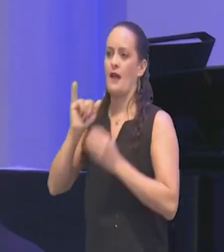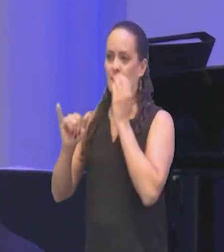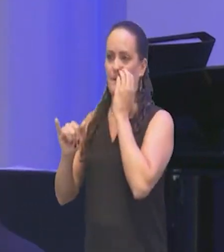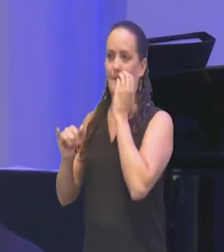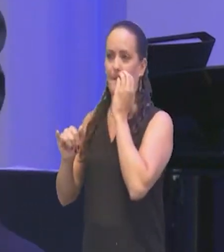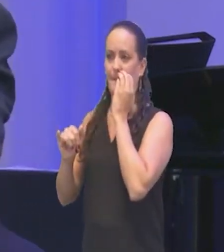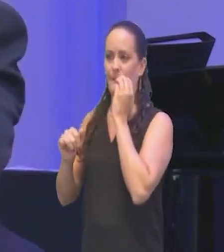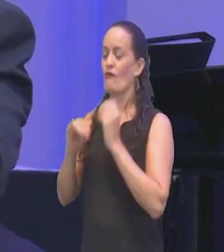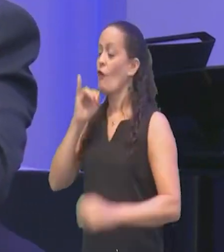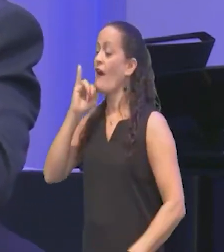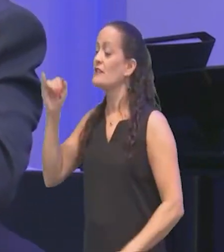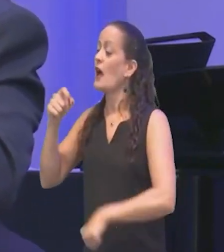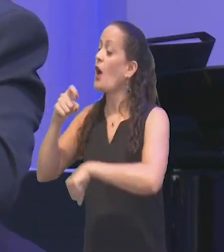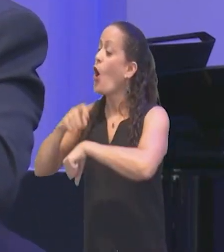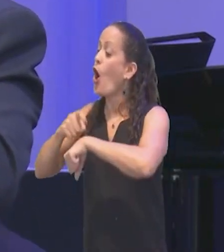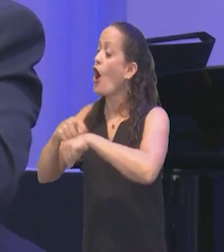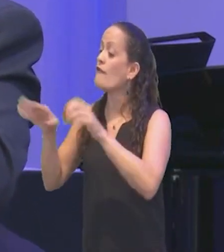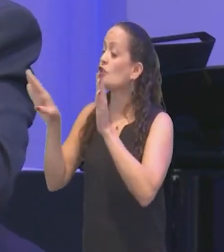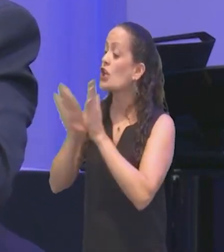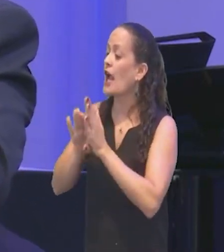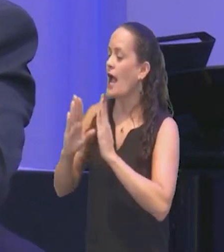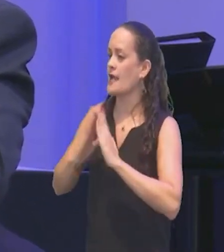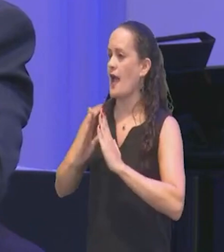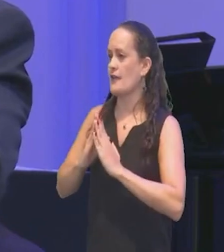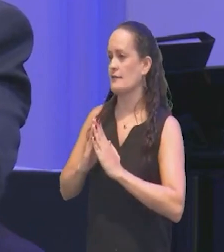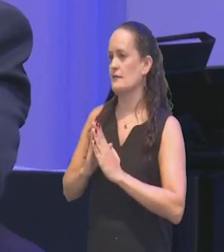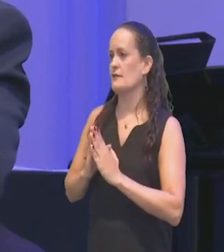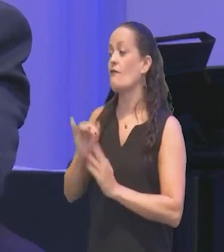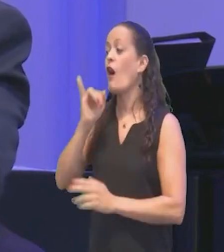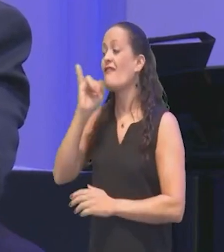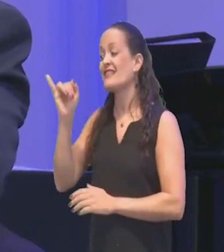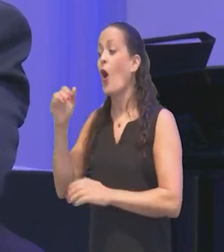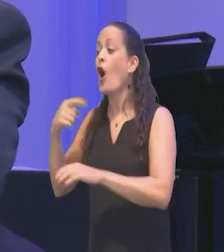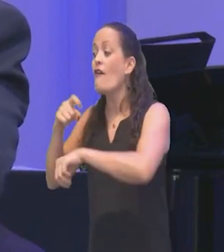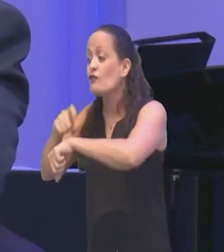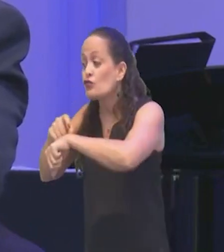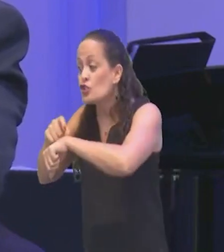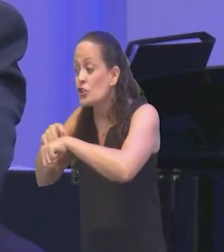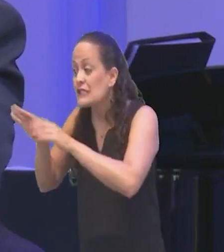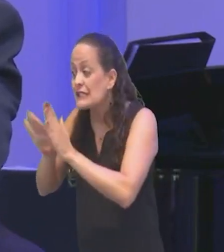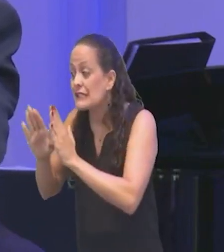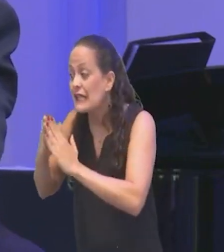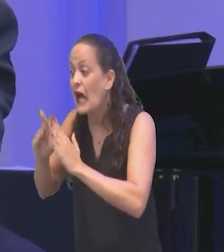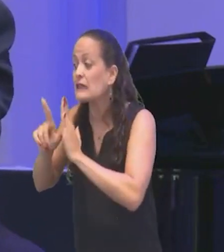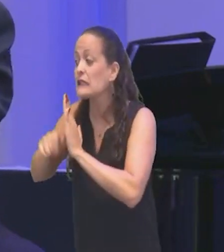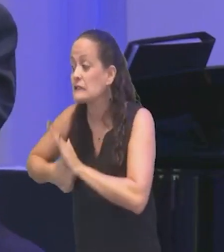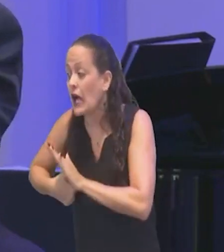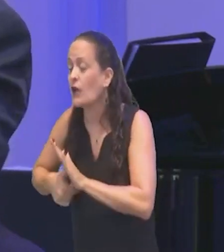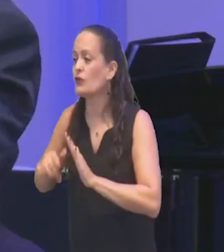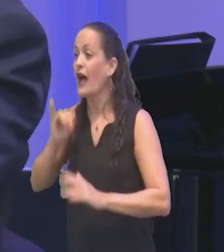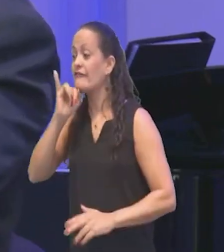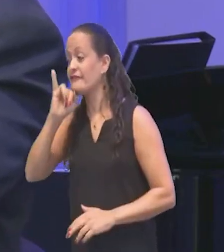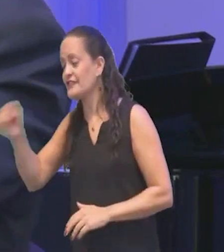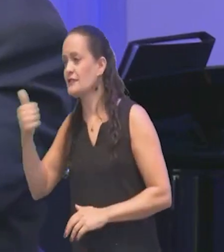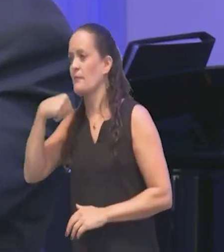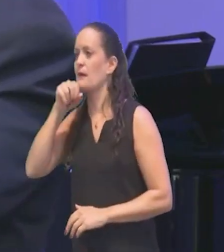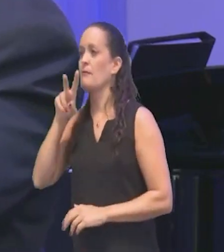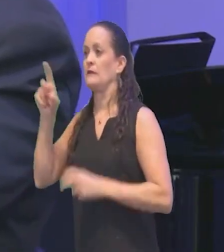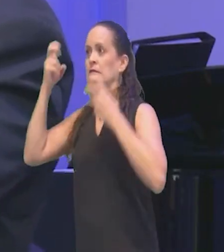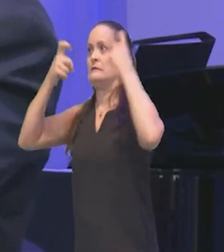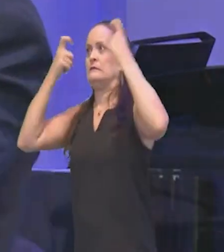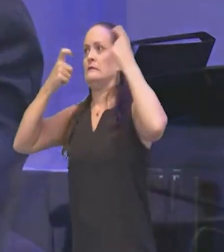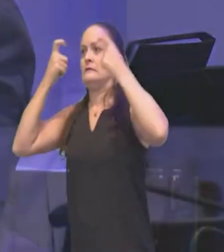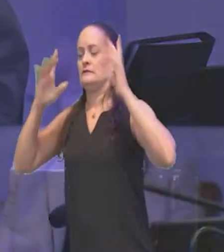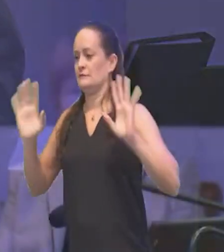Informarei a hora de chegar em casa, darei uma satisfação quando eu for atrasar. Se depender de